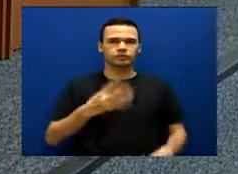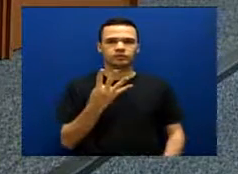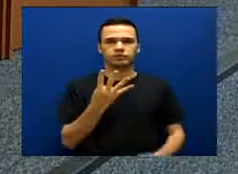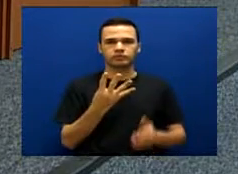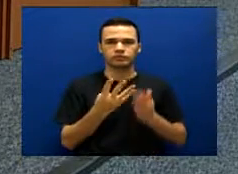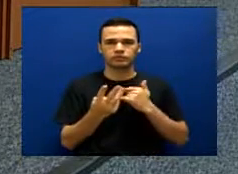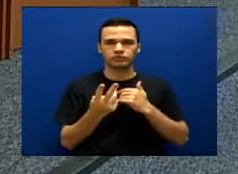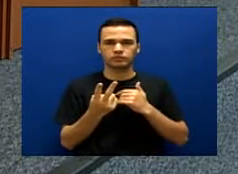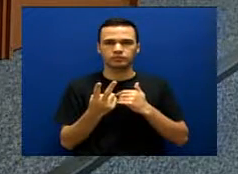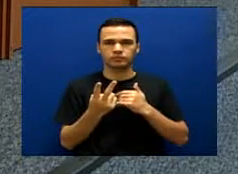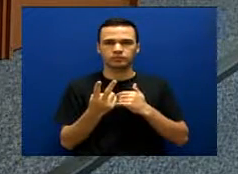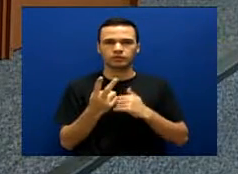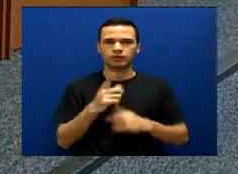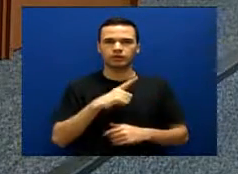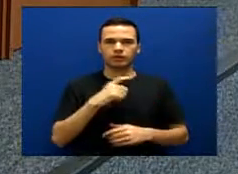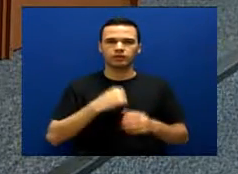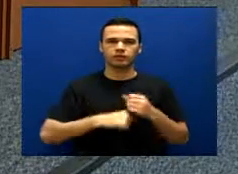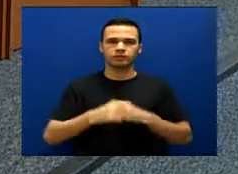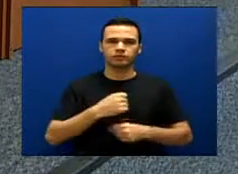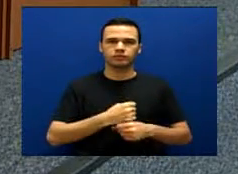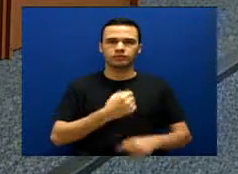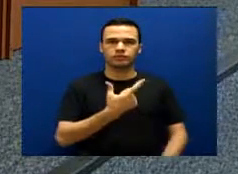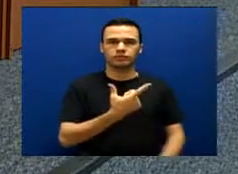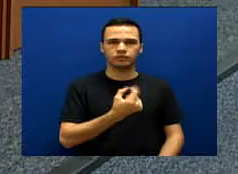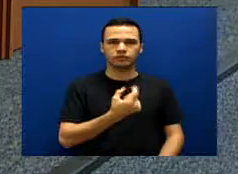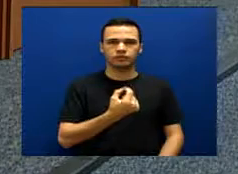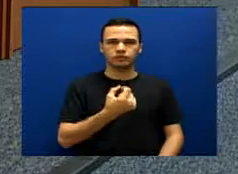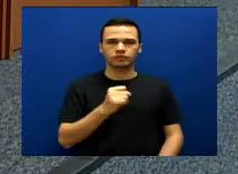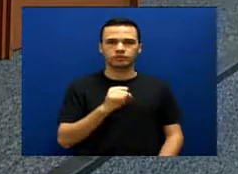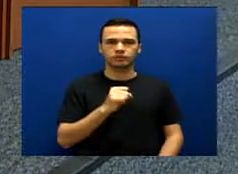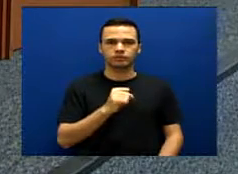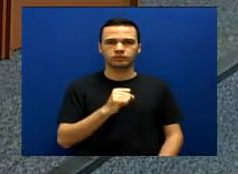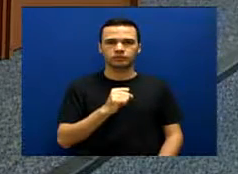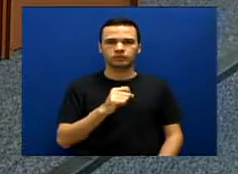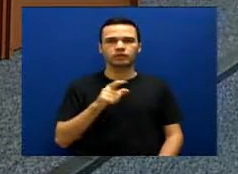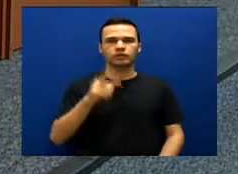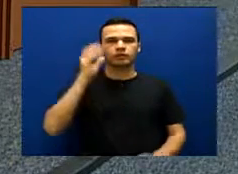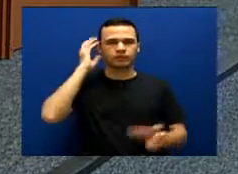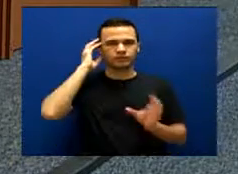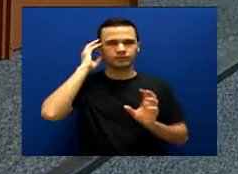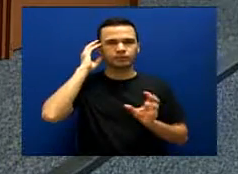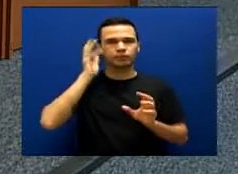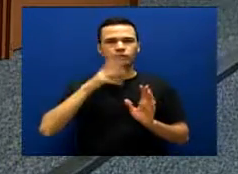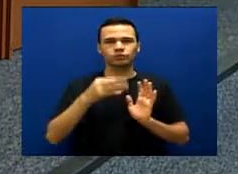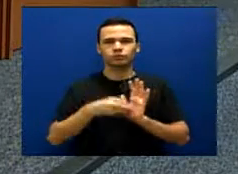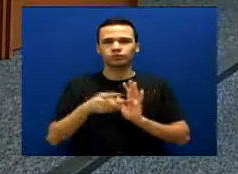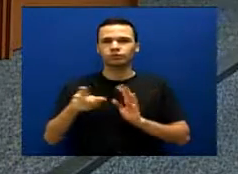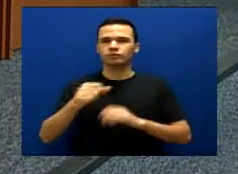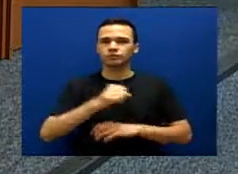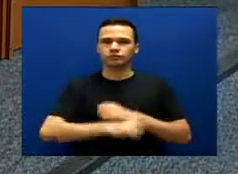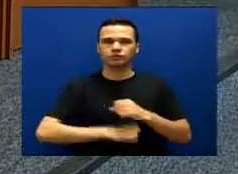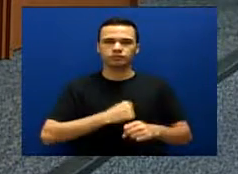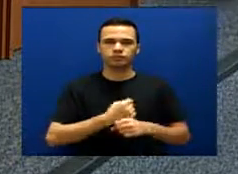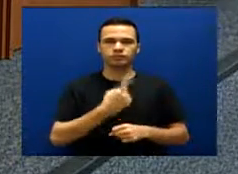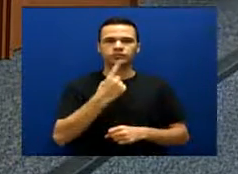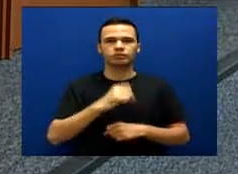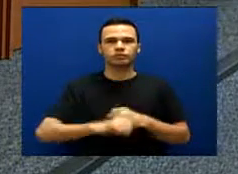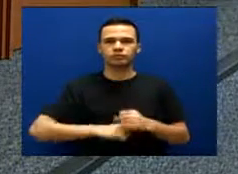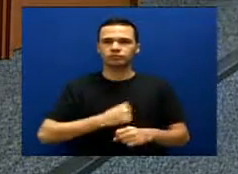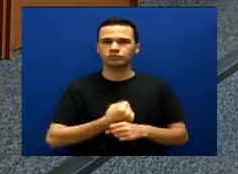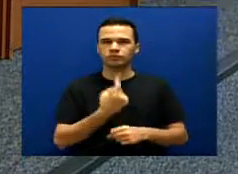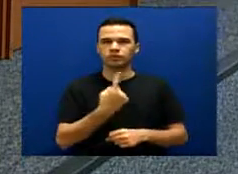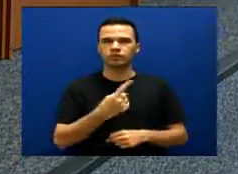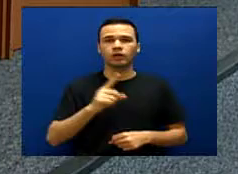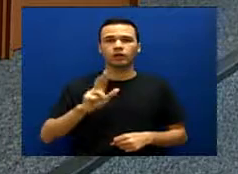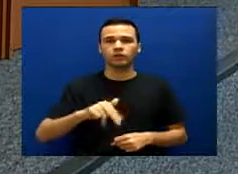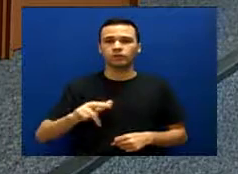e desde quando saiu essa lei aqui, 2008, 2007, nós vimos que realmente todo ano, início do ano, nunca